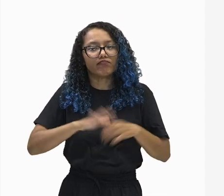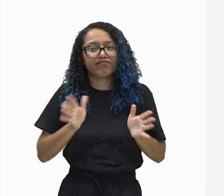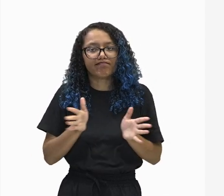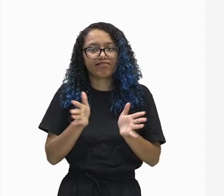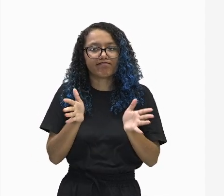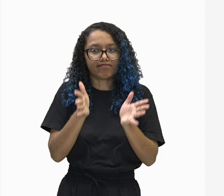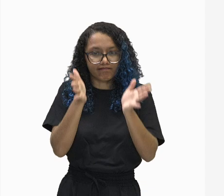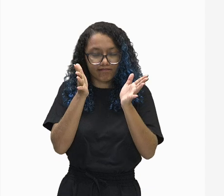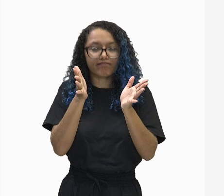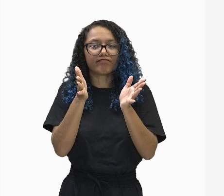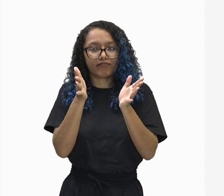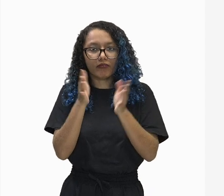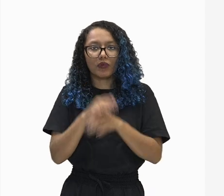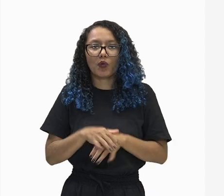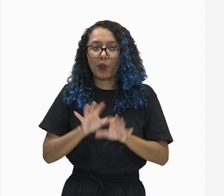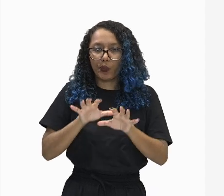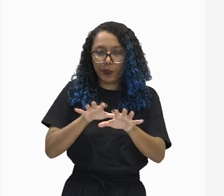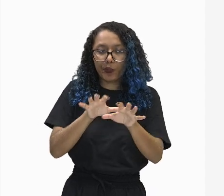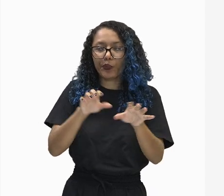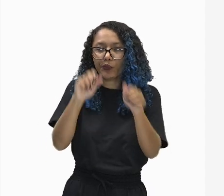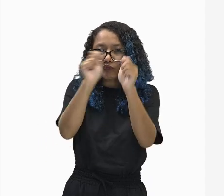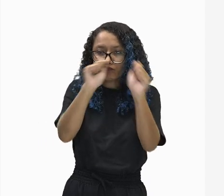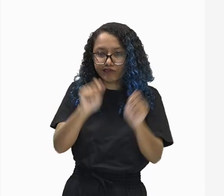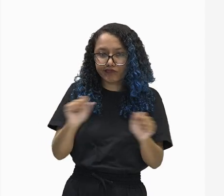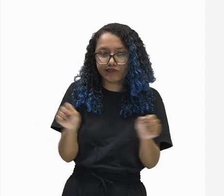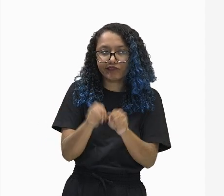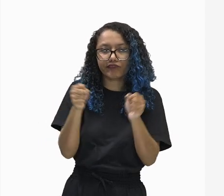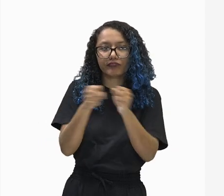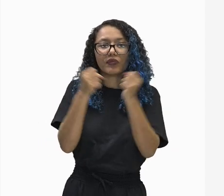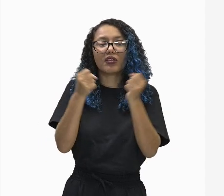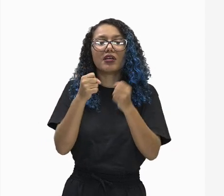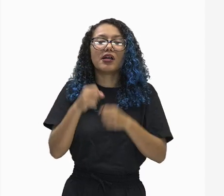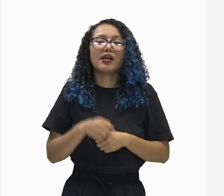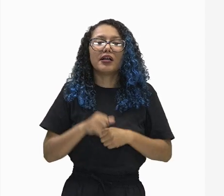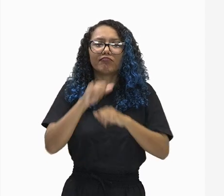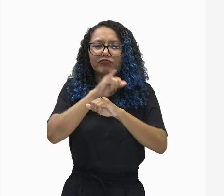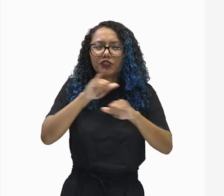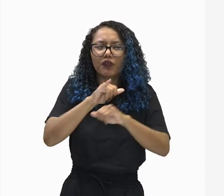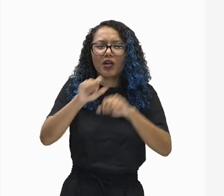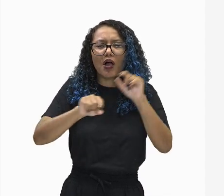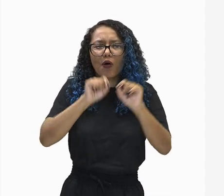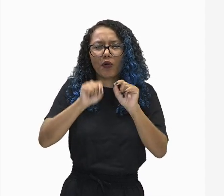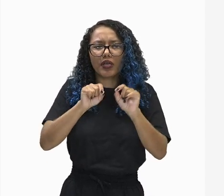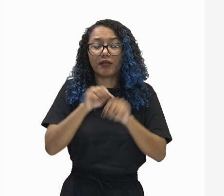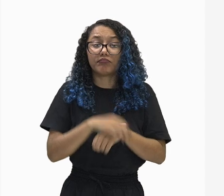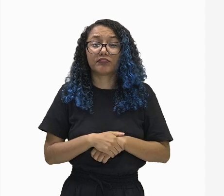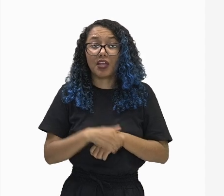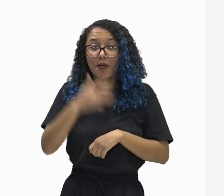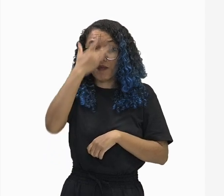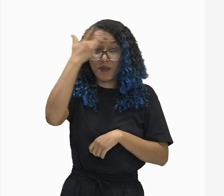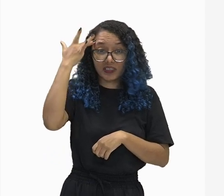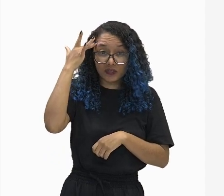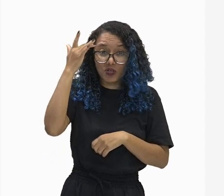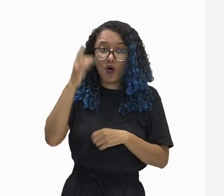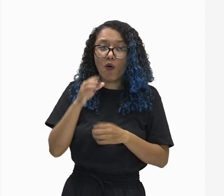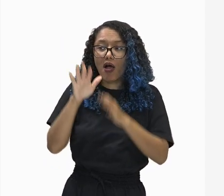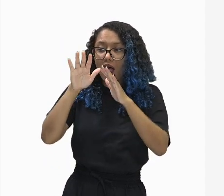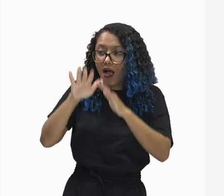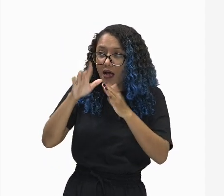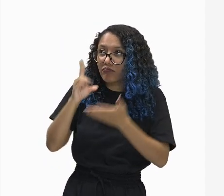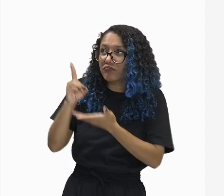iconoclasta, afirmando que os indivíduos deviam adorar somente a Deus, desprezando assim as imagens religiosas.